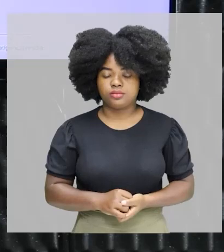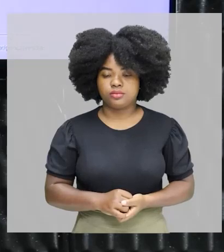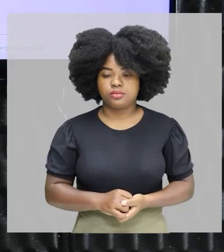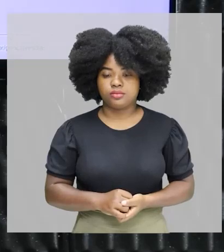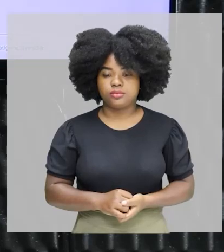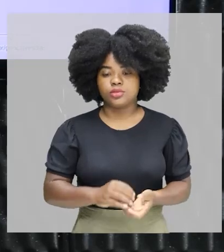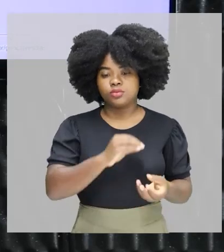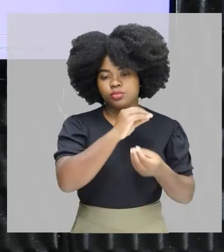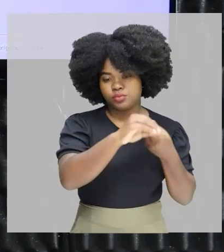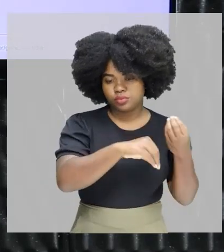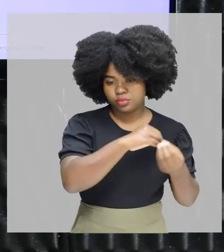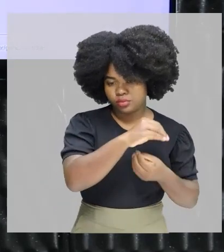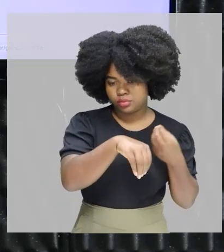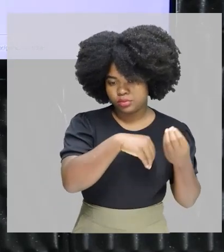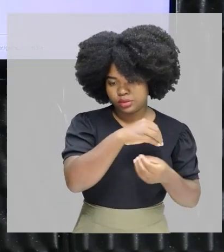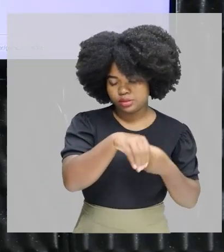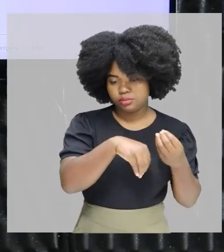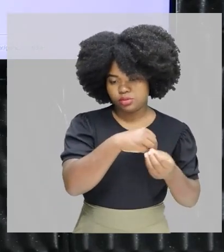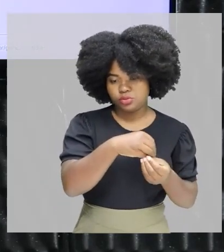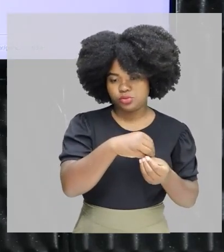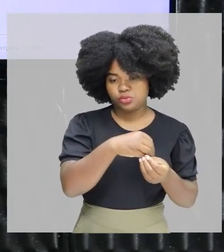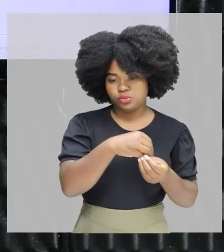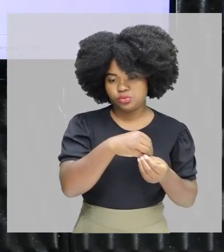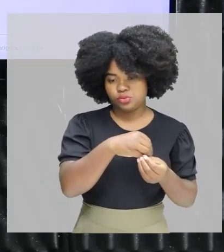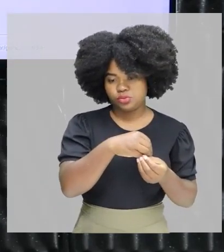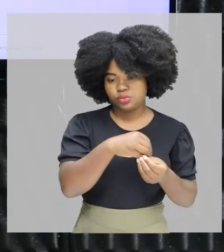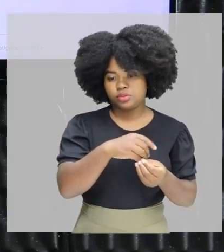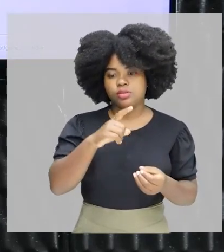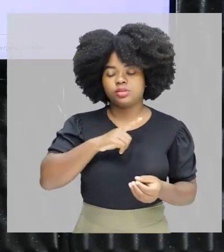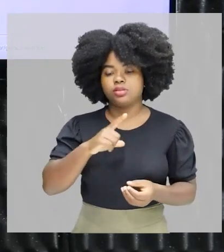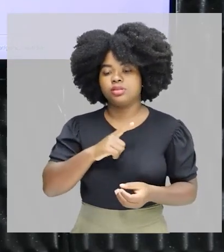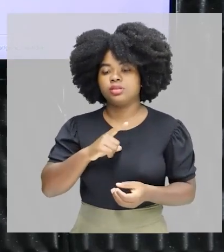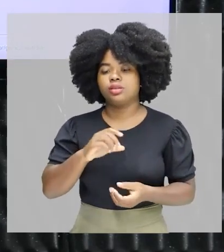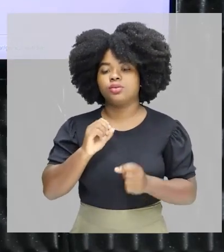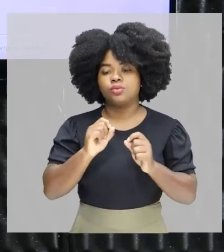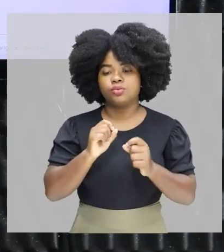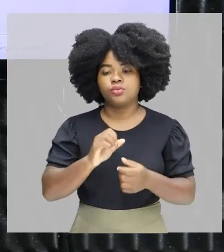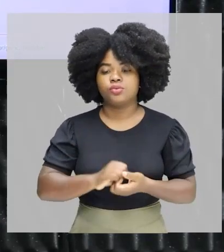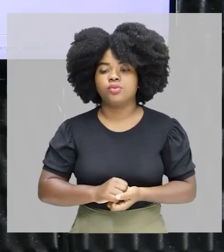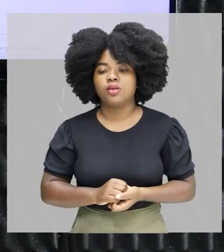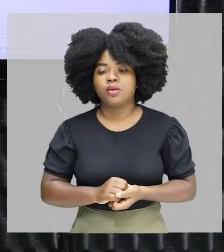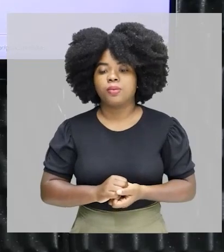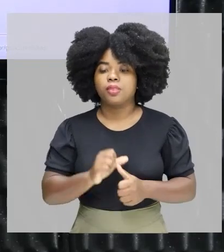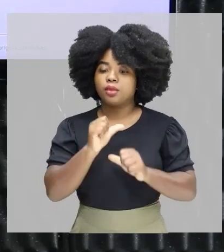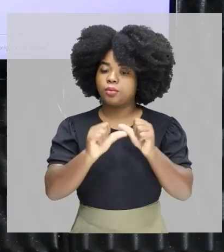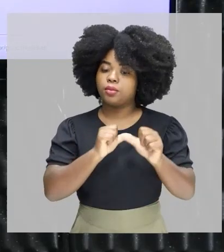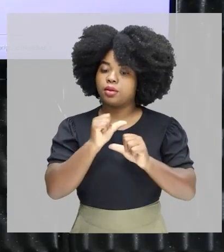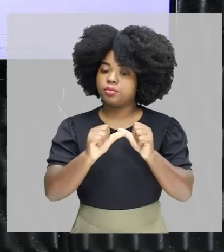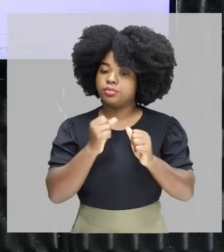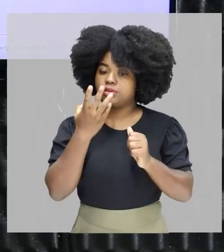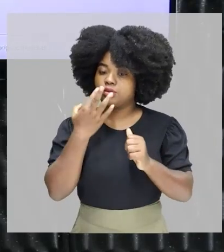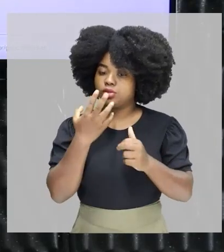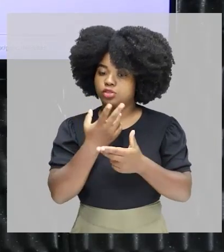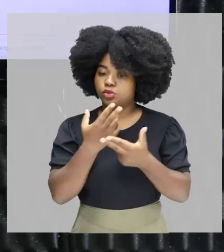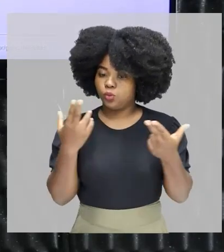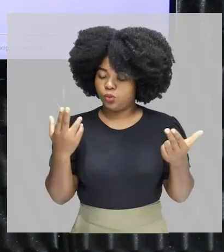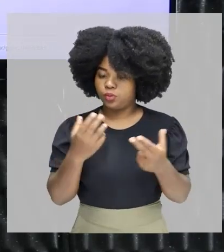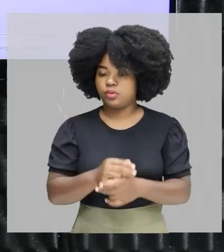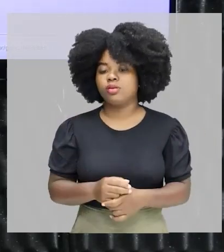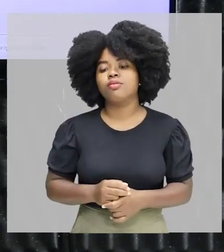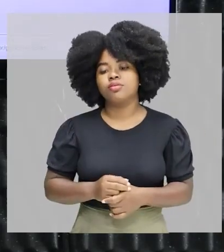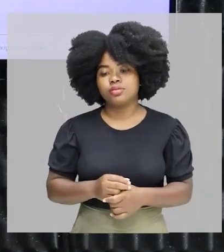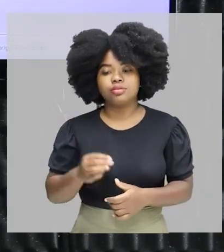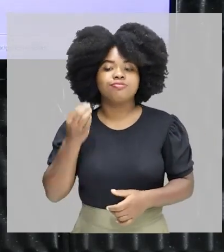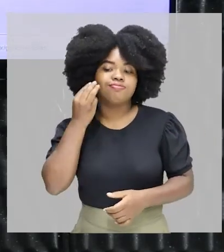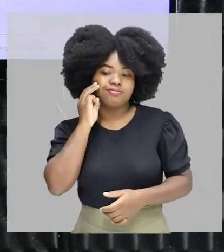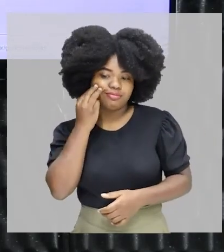se torna hidratado, aqui está a fórmula, ele vai ter uma mudança de coloração, ele vai de